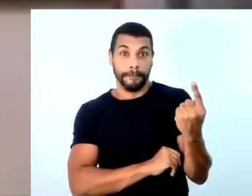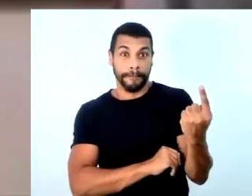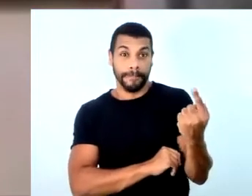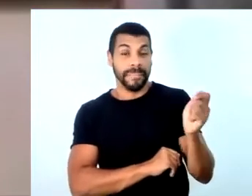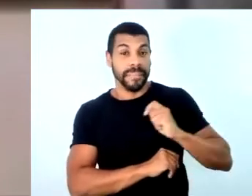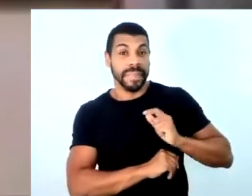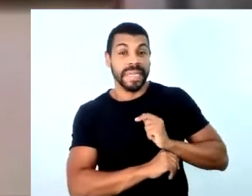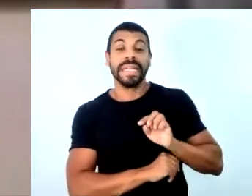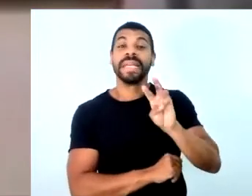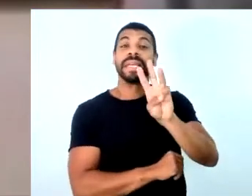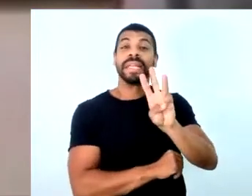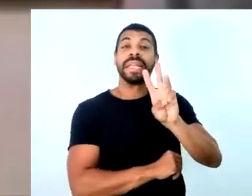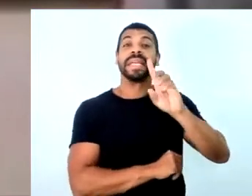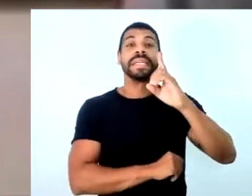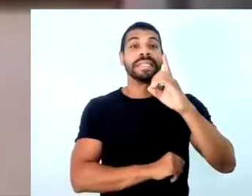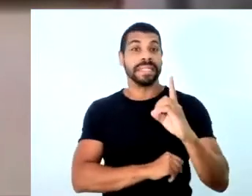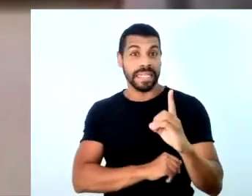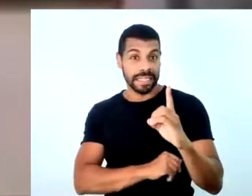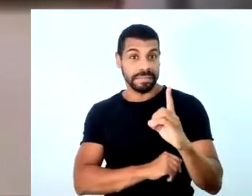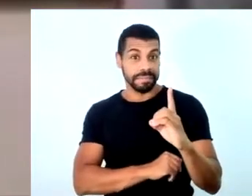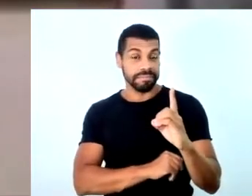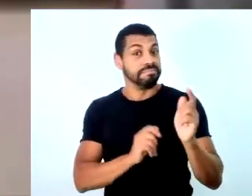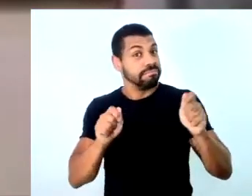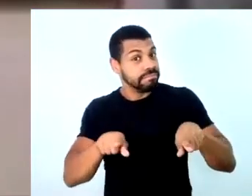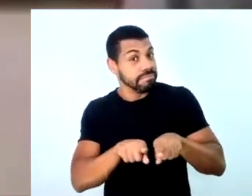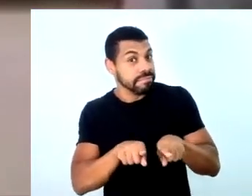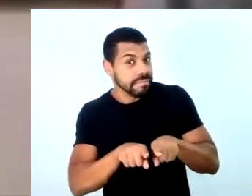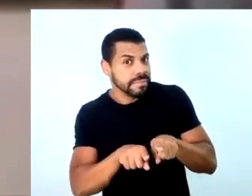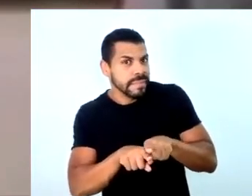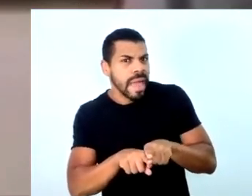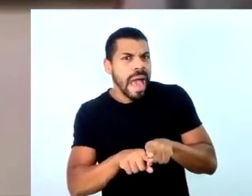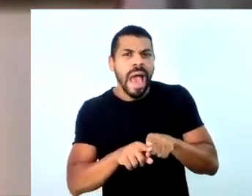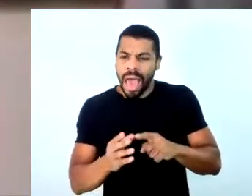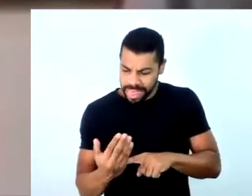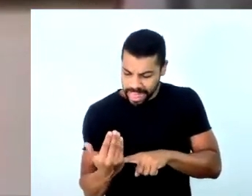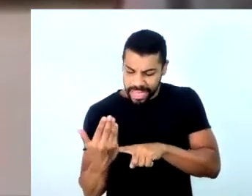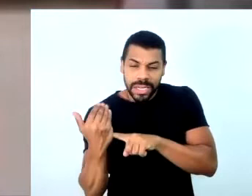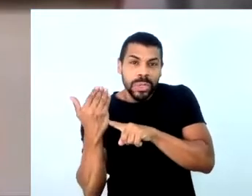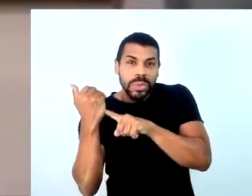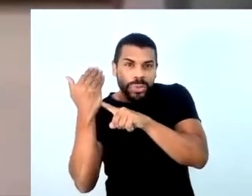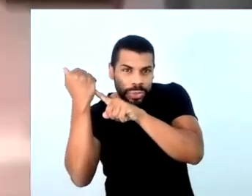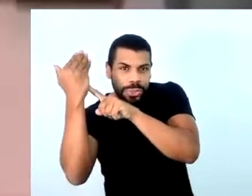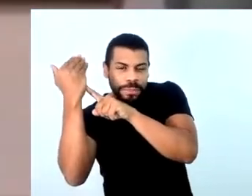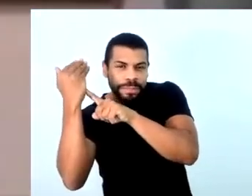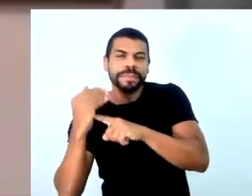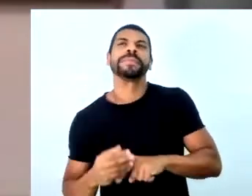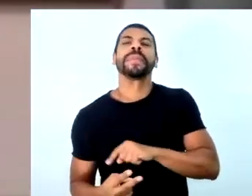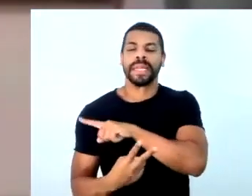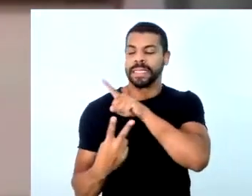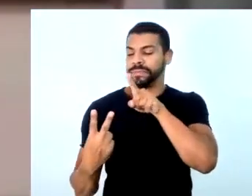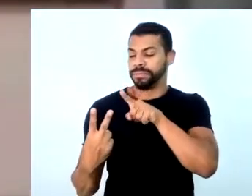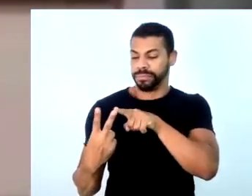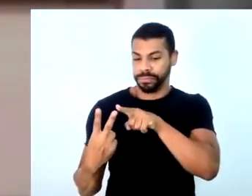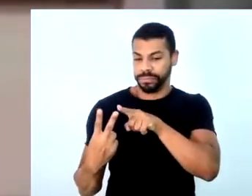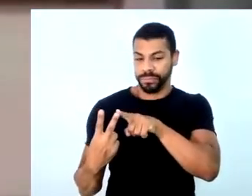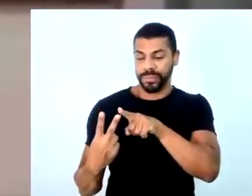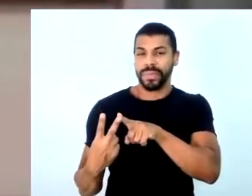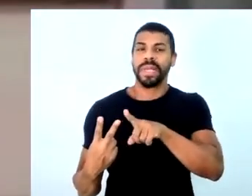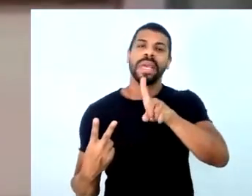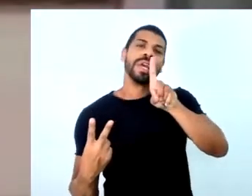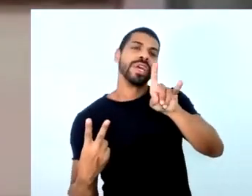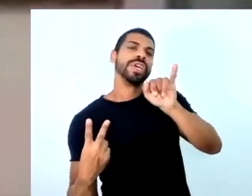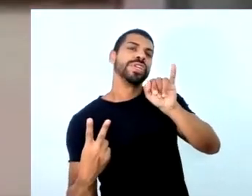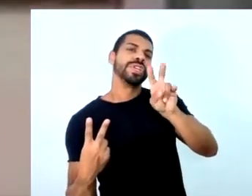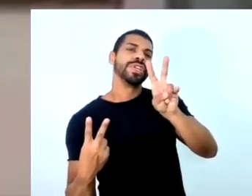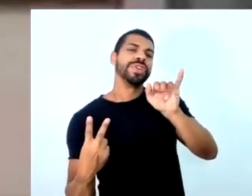primeiro filme em 3D. É o primeiro filme infantil feito no Brasil em 3D, usando a tecnologia 3D. Depois